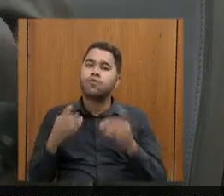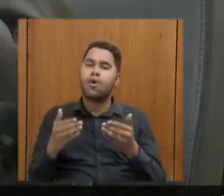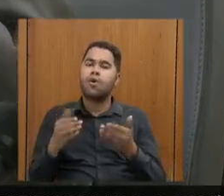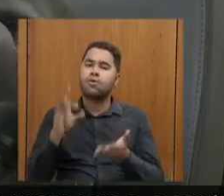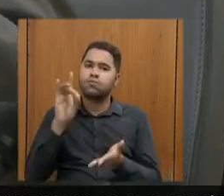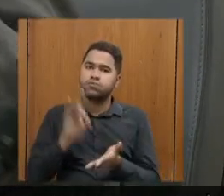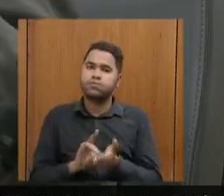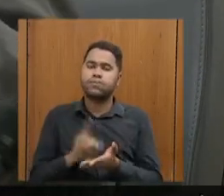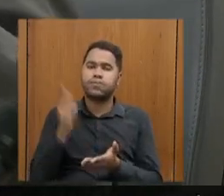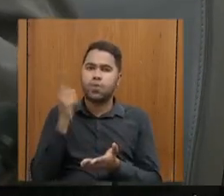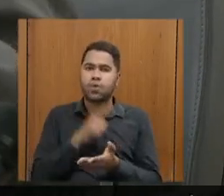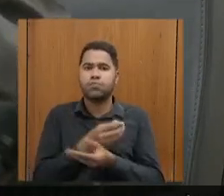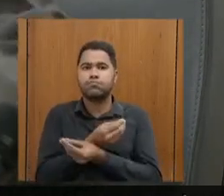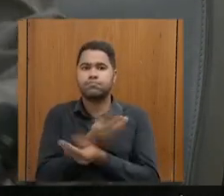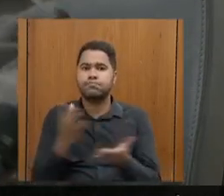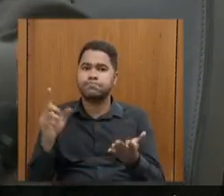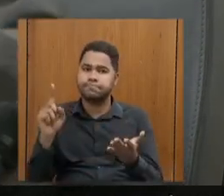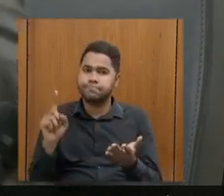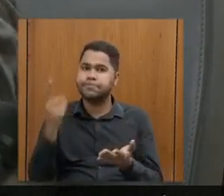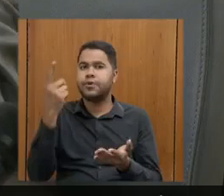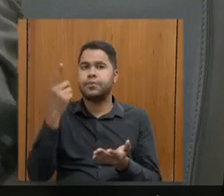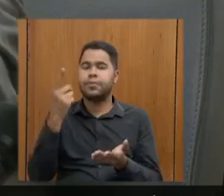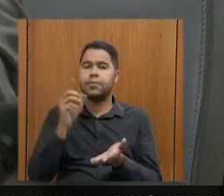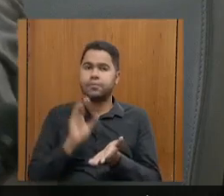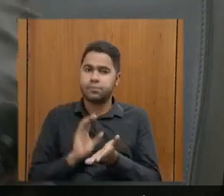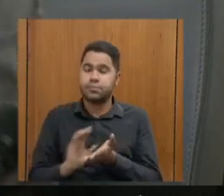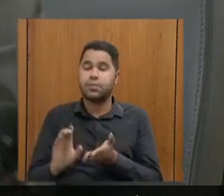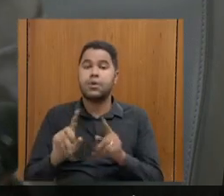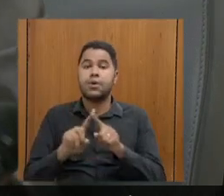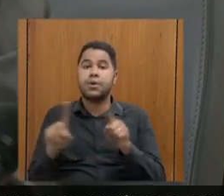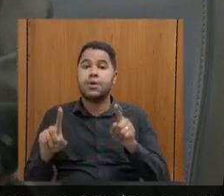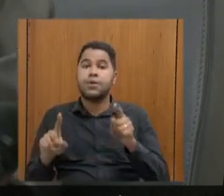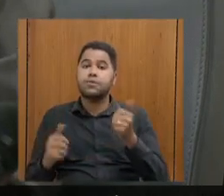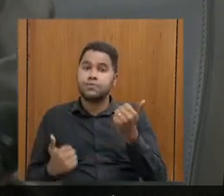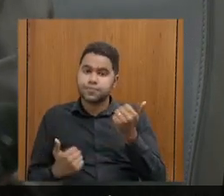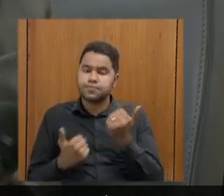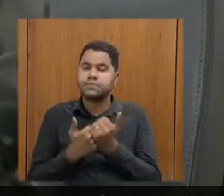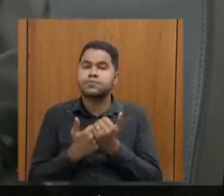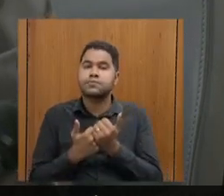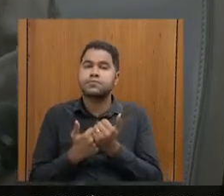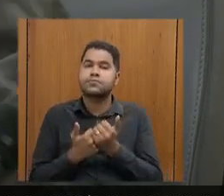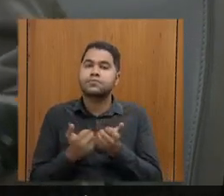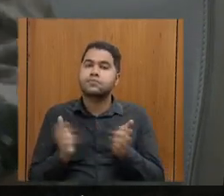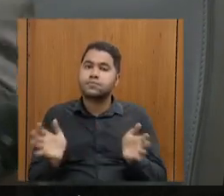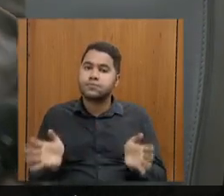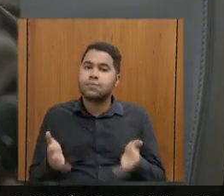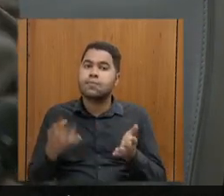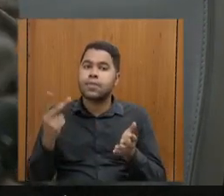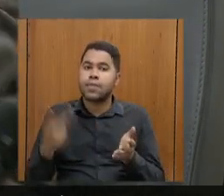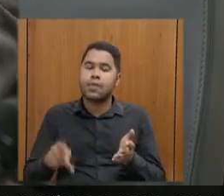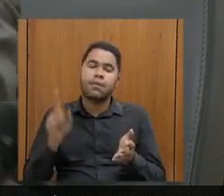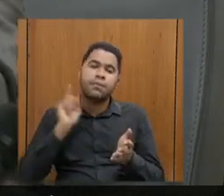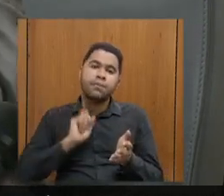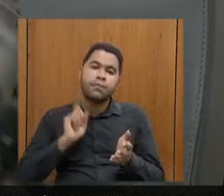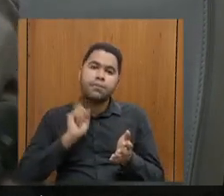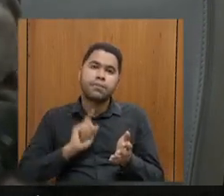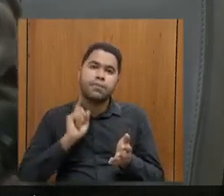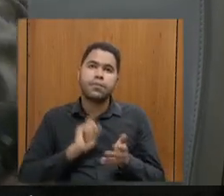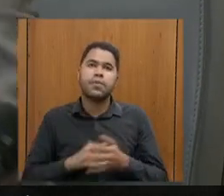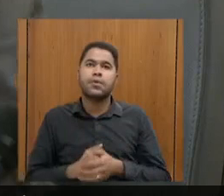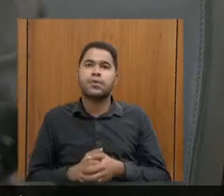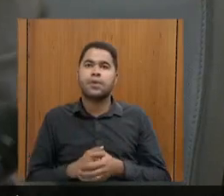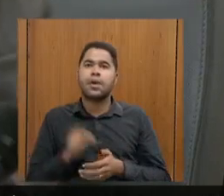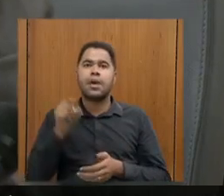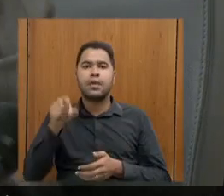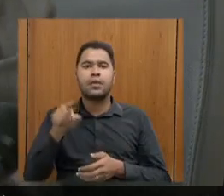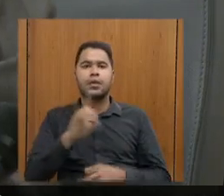Para que realmente a gente possa fazer uma oferta primária e entrar um investidor mas esses recursos e investido em Minas né com aqui um gasoduto até